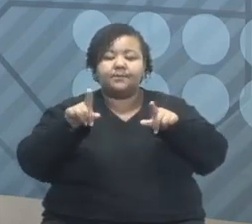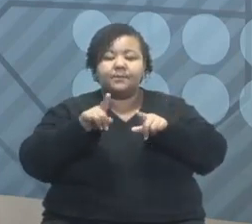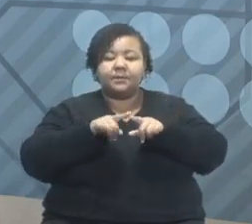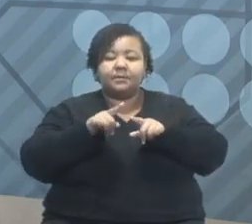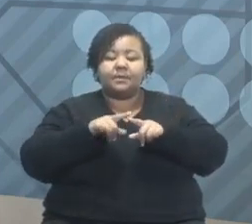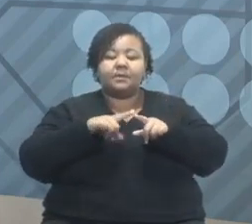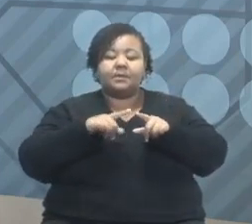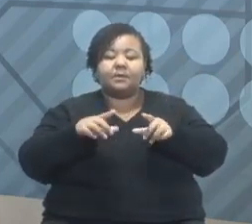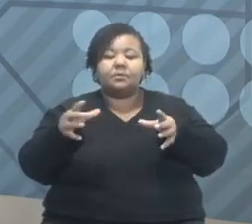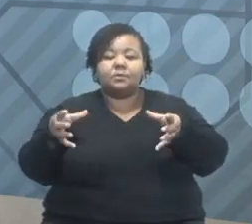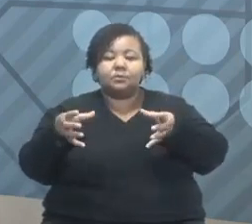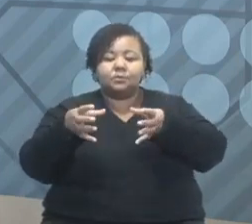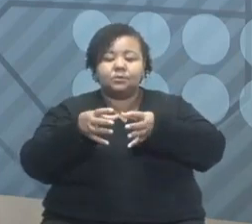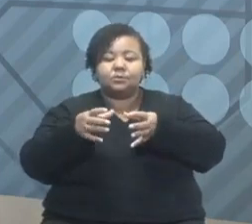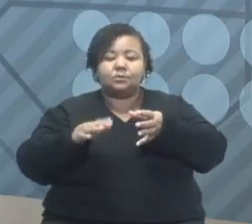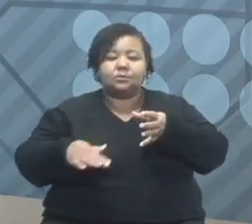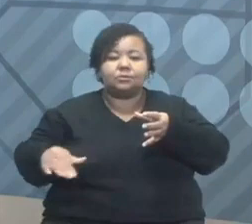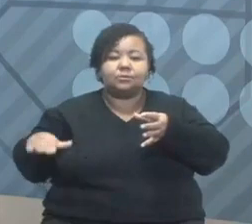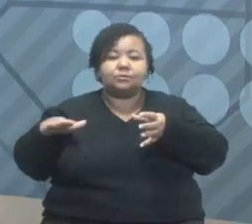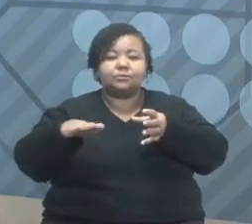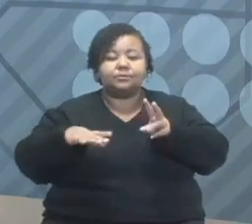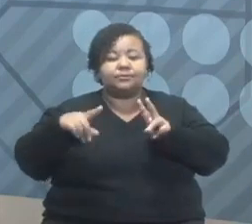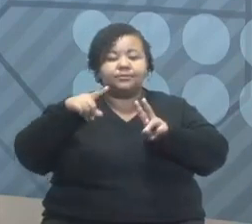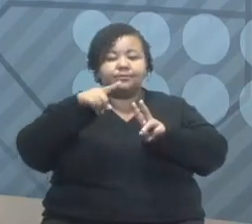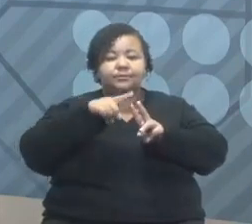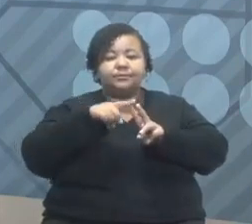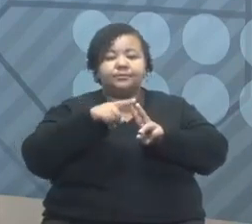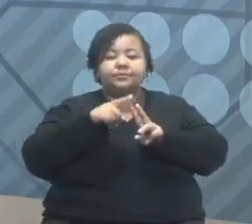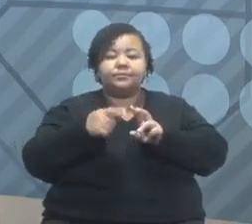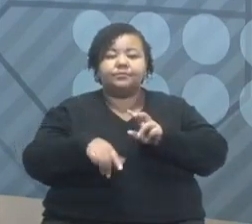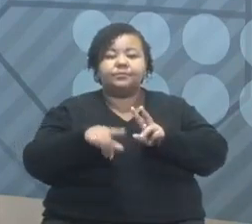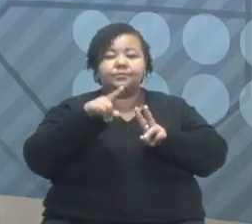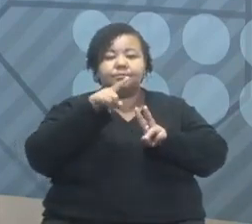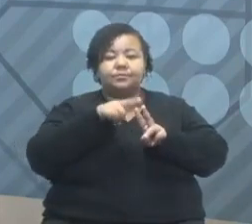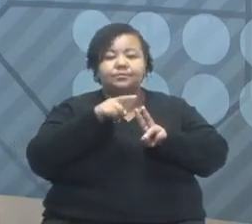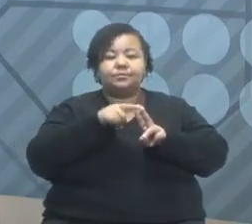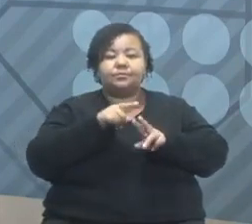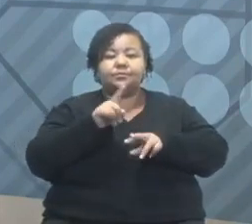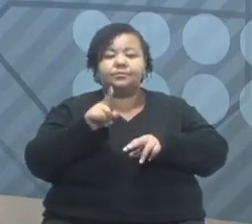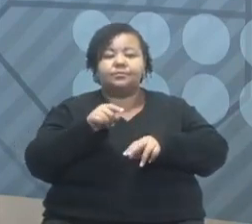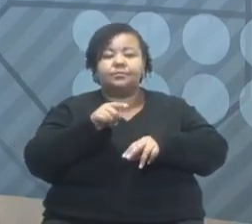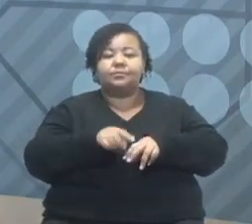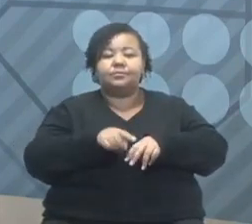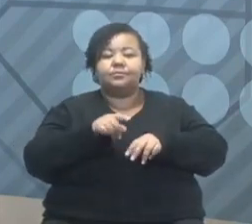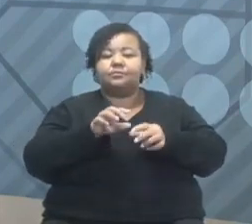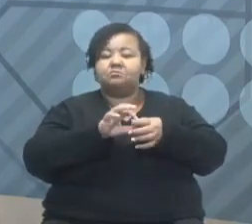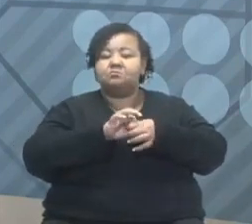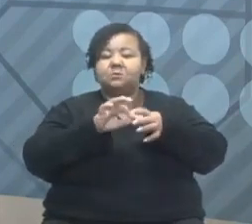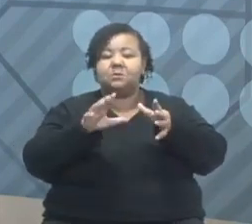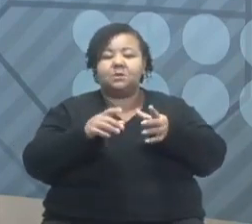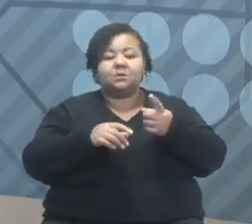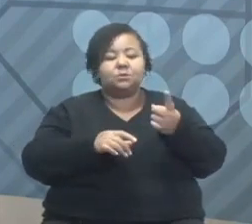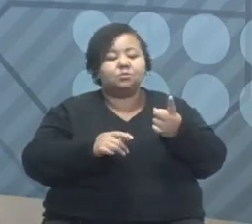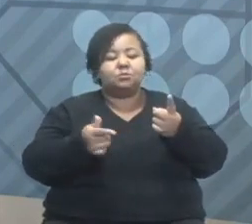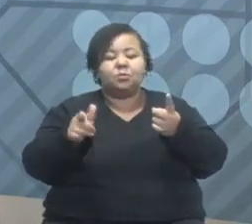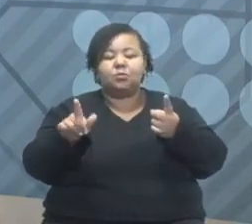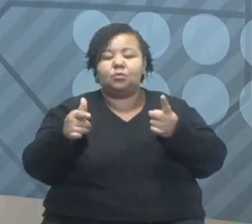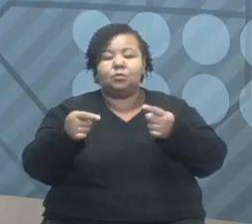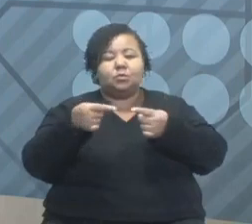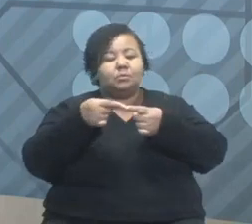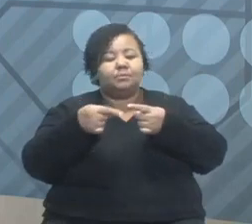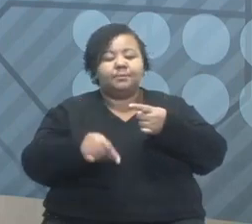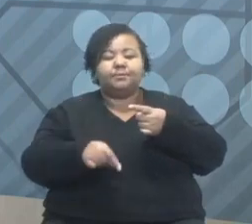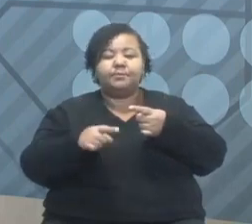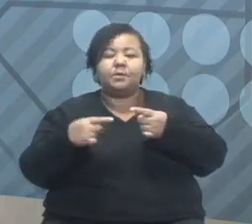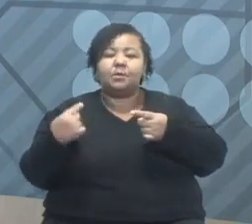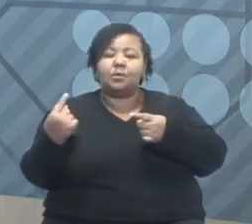nossos espaço vetorial, no qual nossos vetores, eles são independentes um do outro. Quando nós trabalhamos com